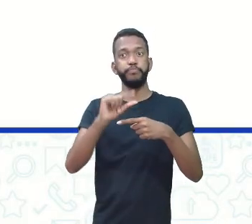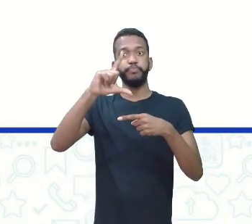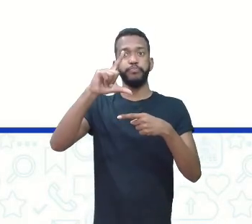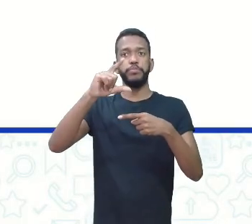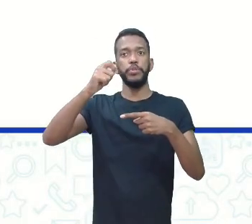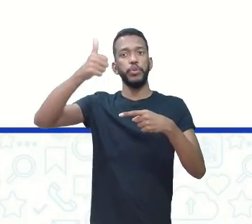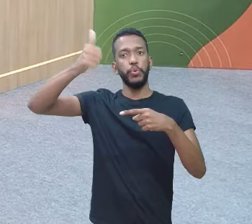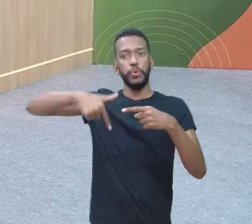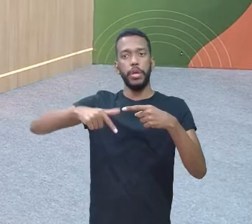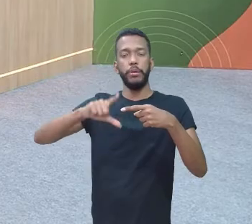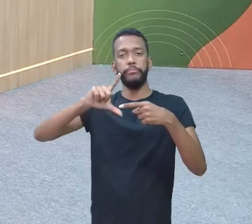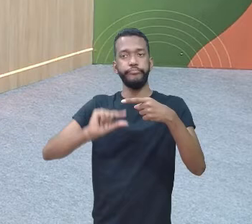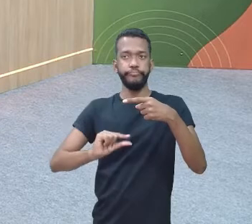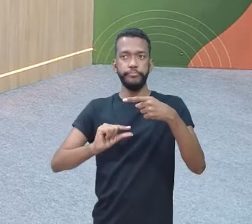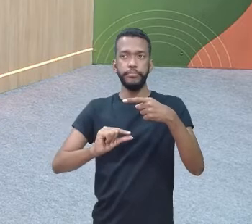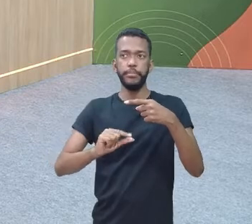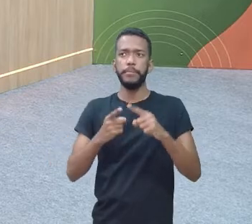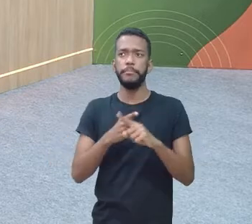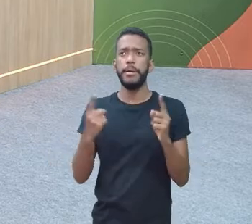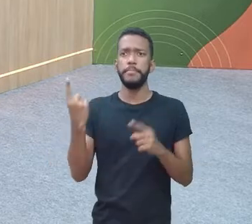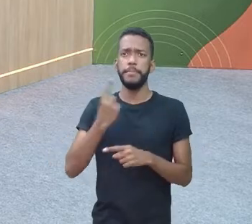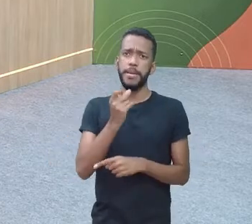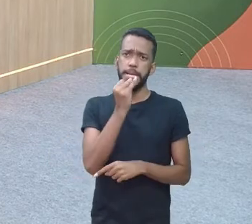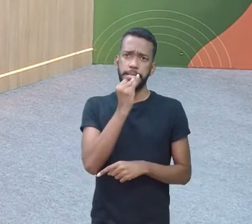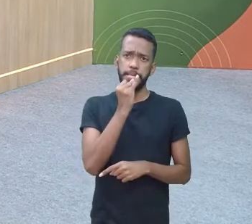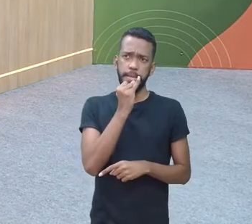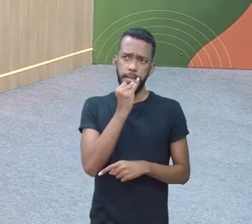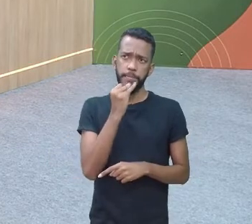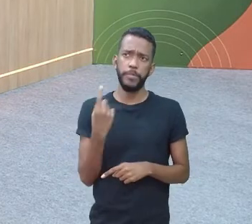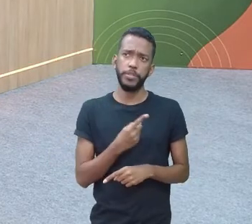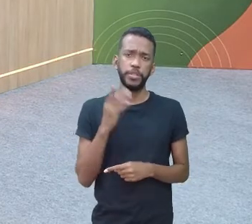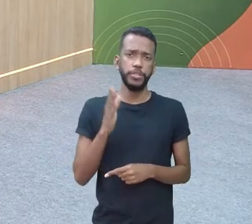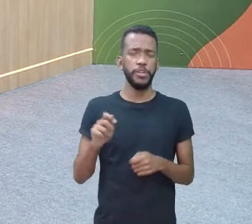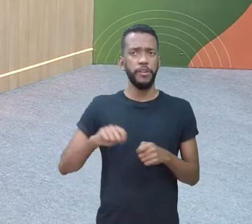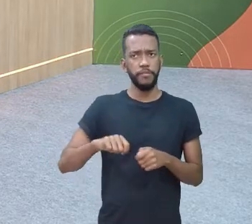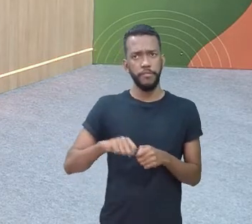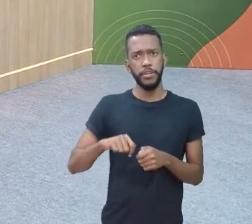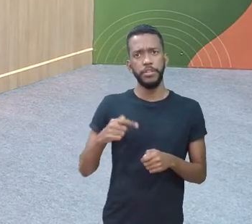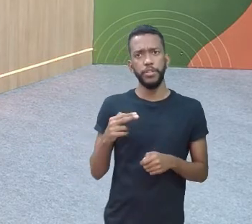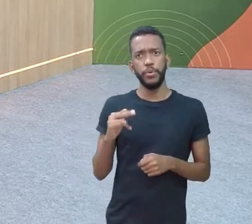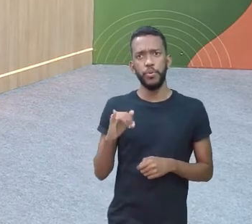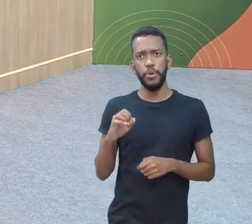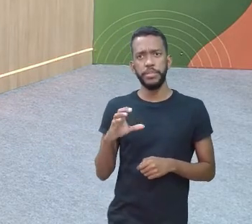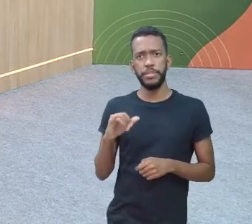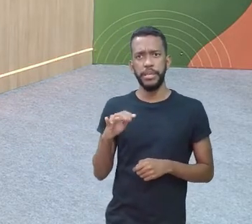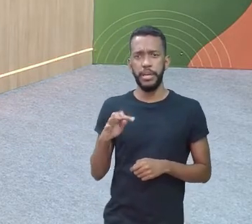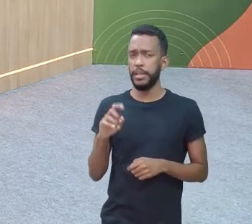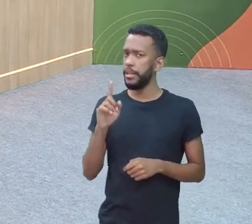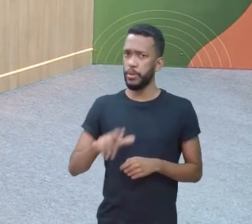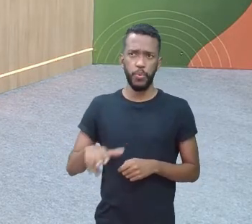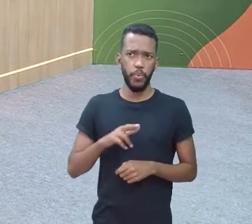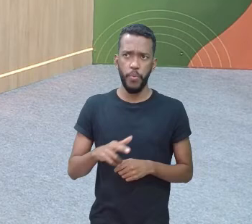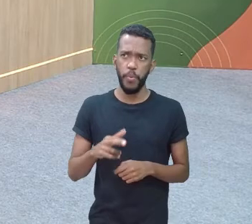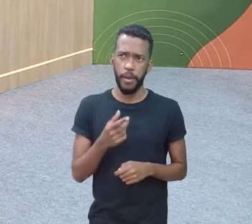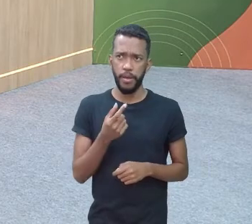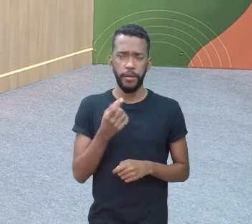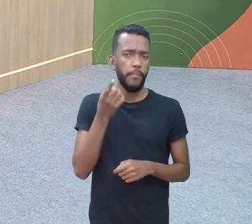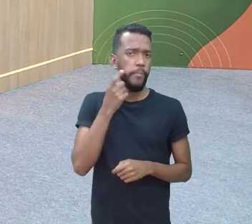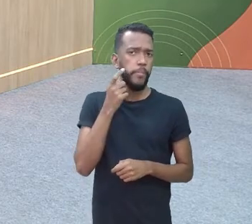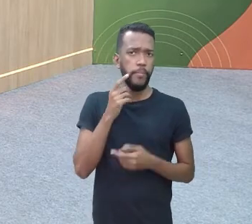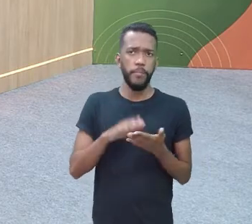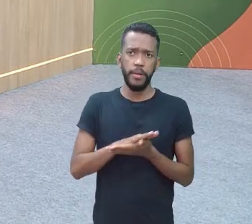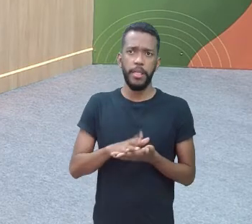que o denominador. Mas o primeiro exemplo que a gente fez nesse quociente não foi com as balinhas, não. Vocês lembram da